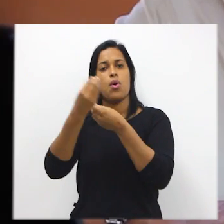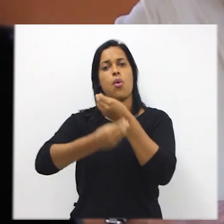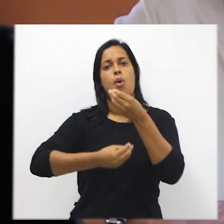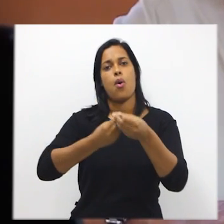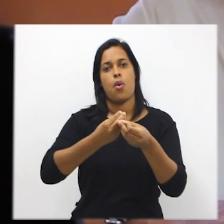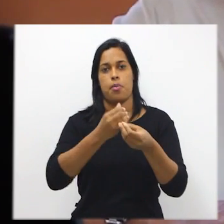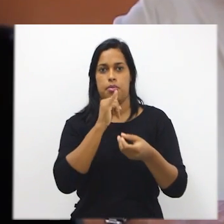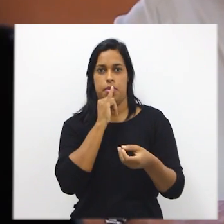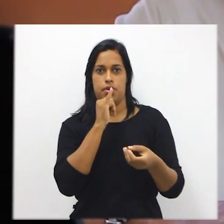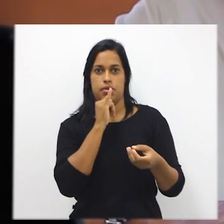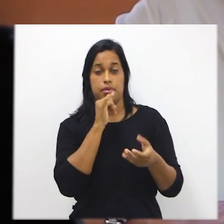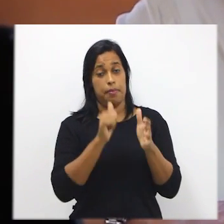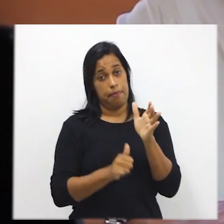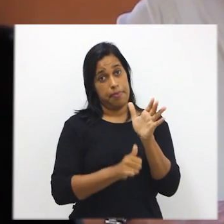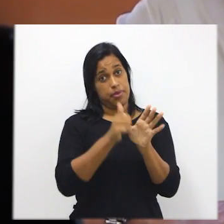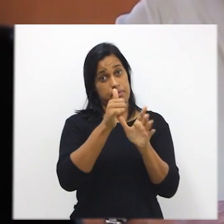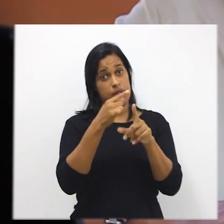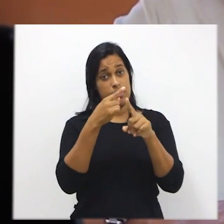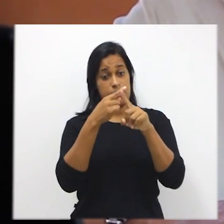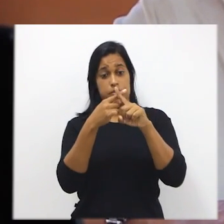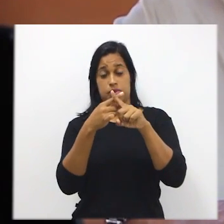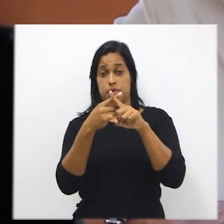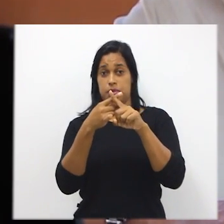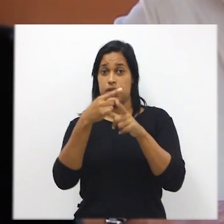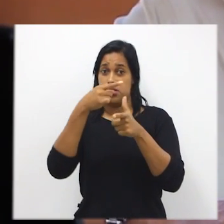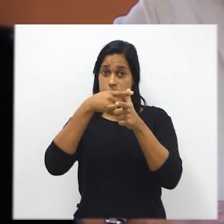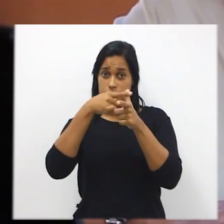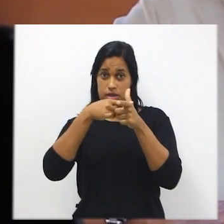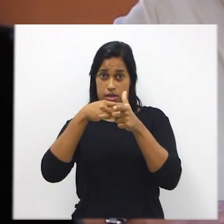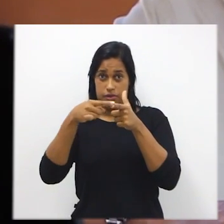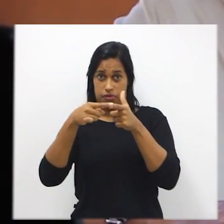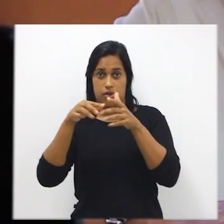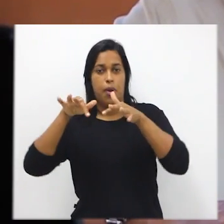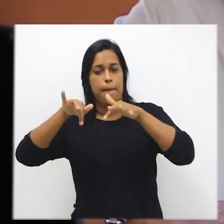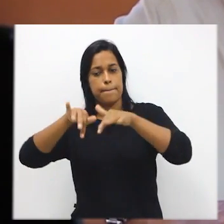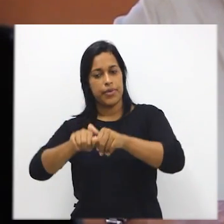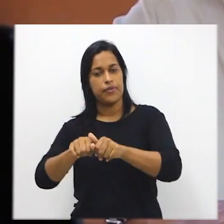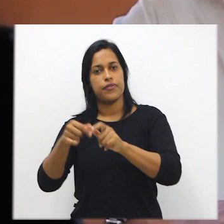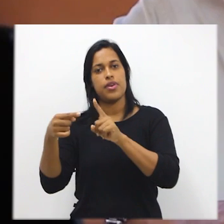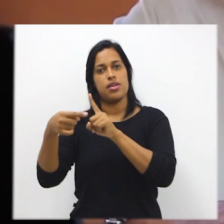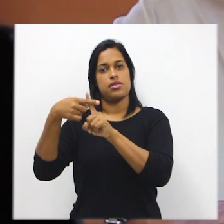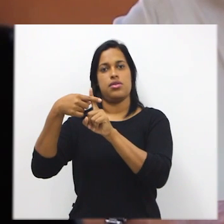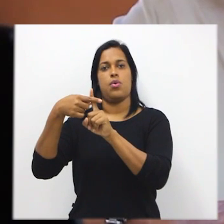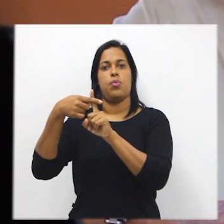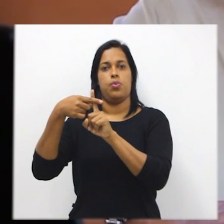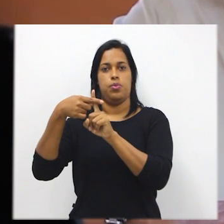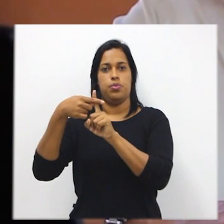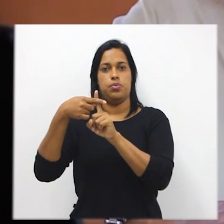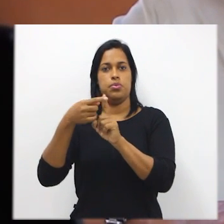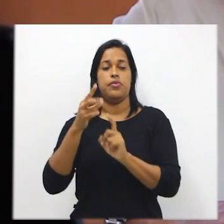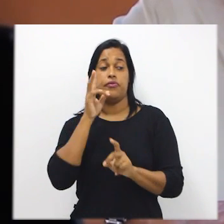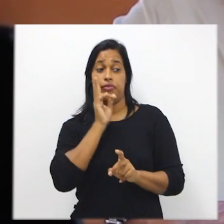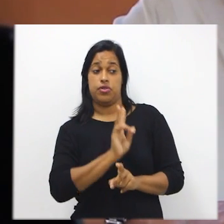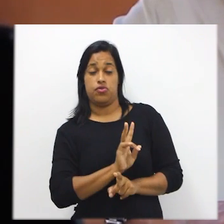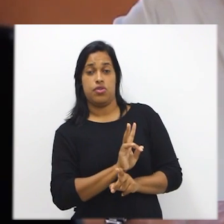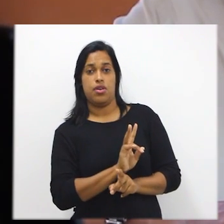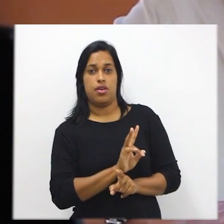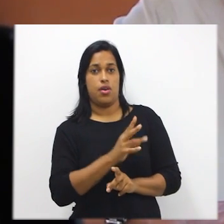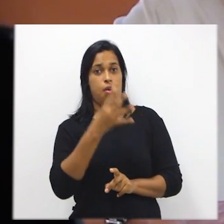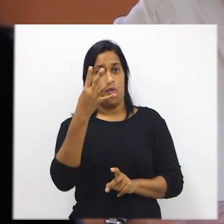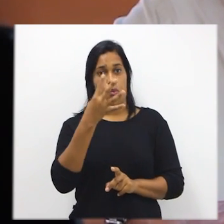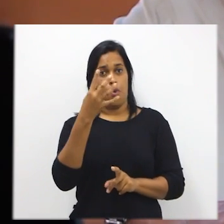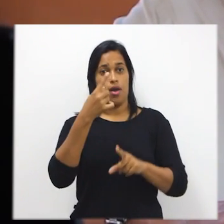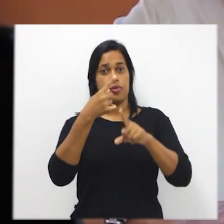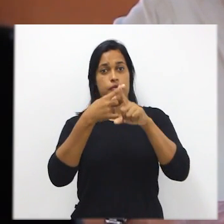expressão? Primeiro a multiplicação e divisão e depois a adição. Vejamos. 4